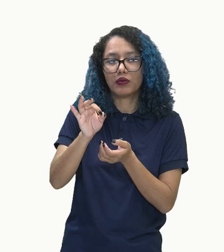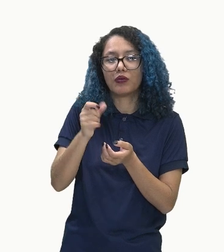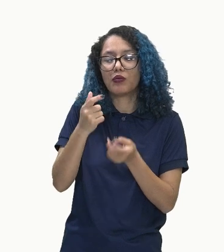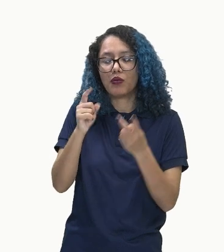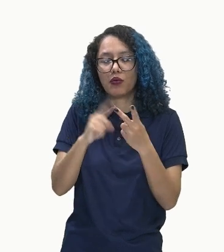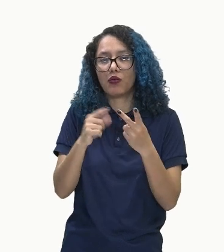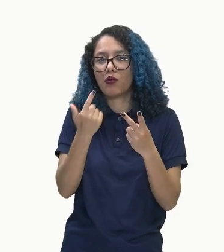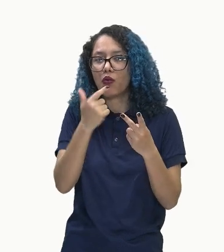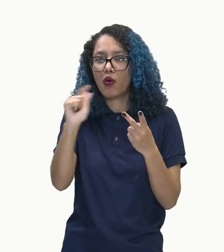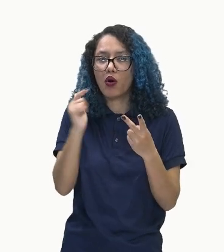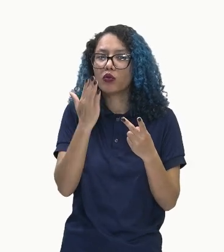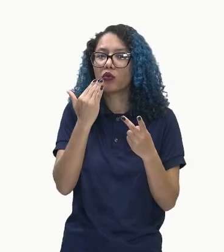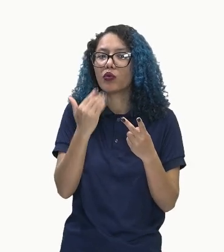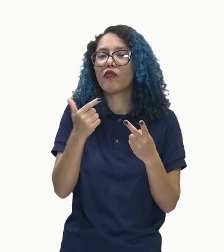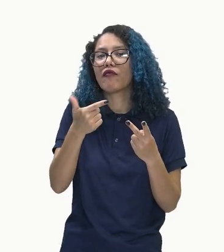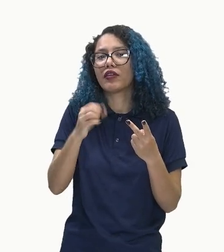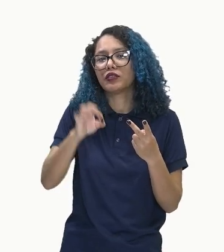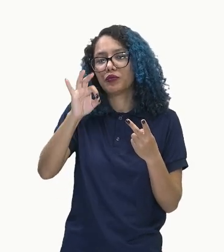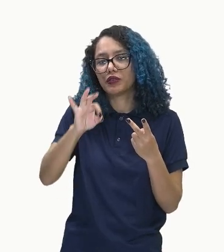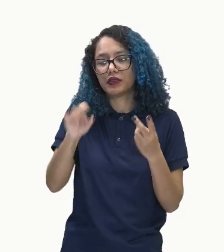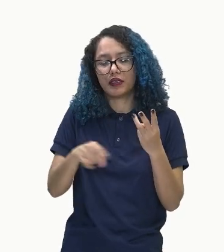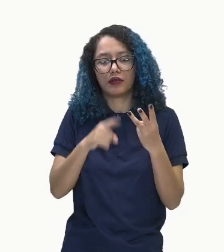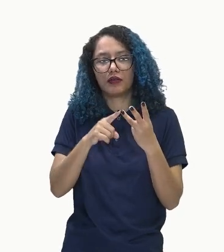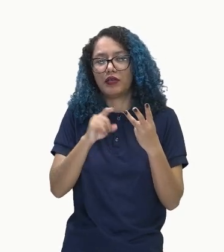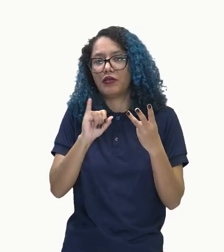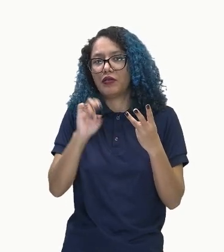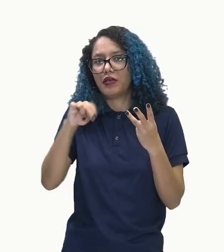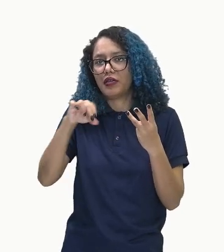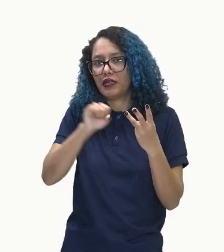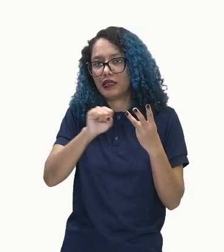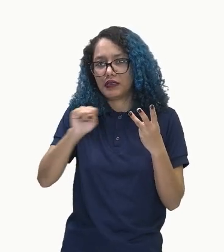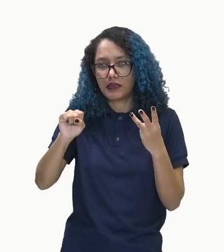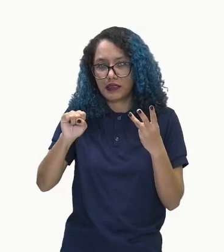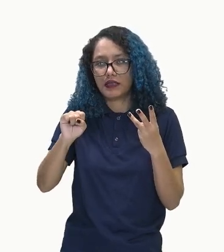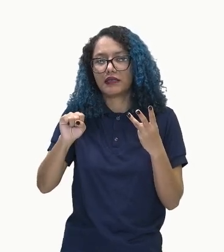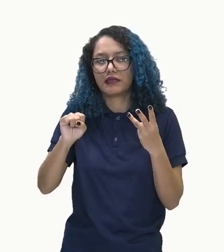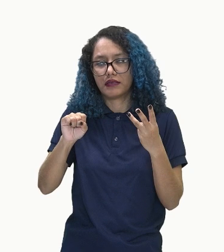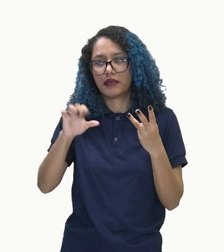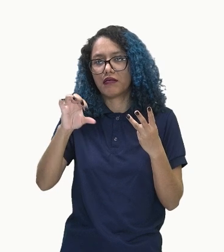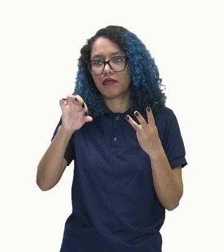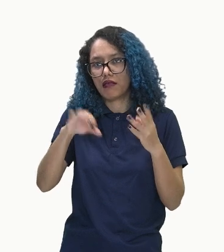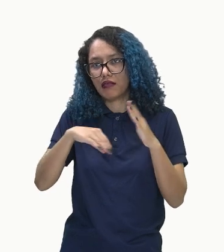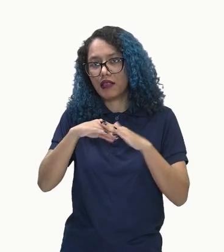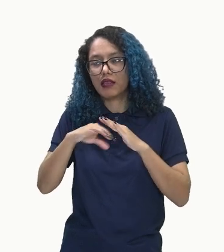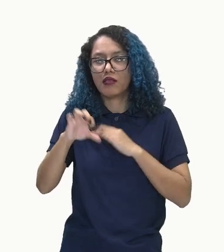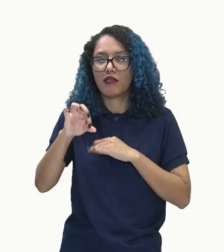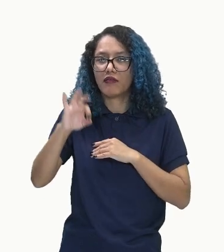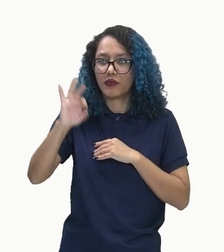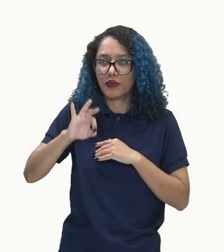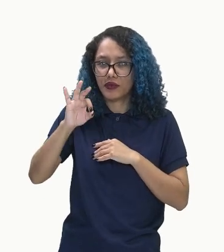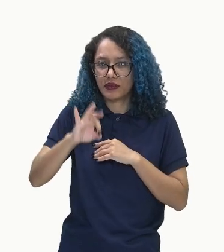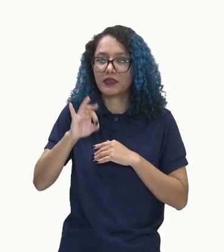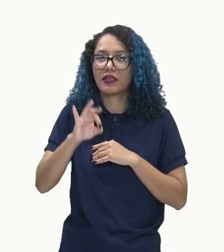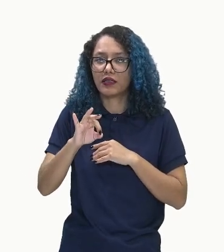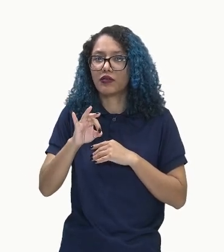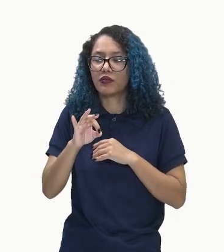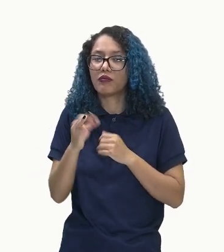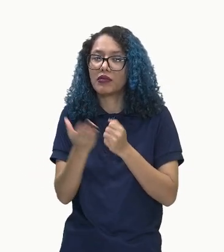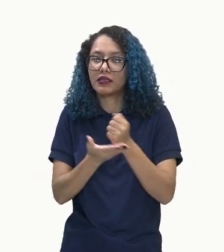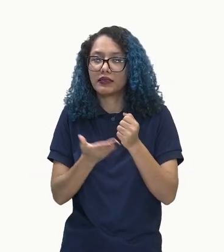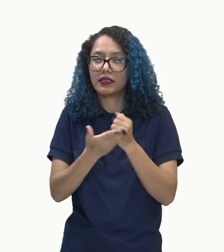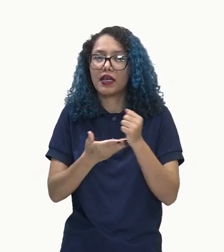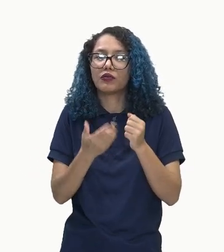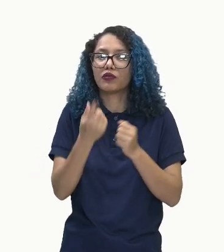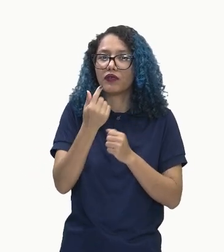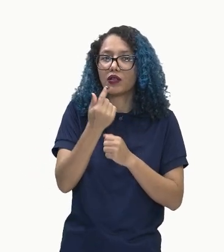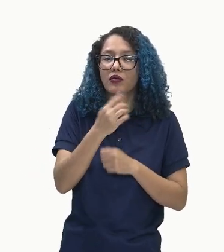20%. INSS, até, 9% do valor do salário. Agora percebam aqui, que agora nós